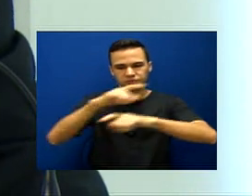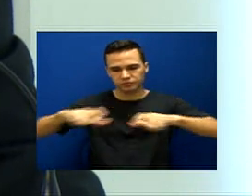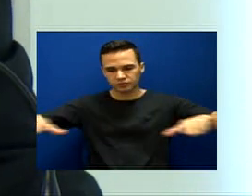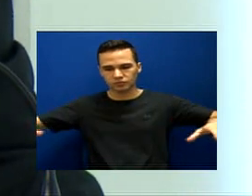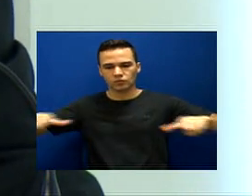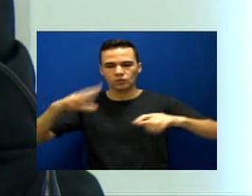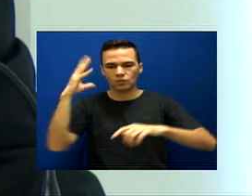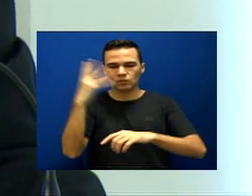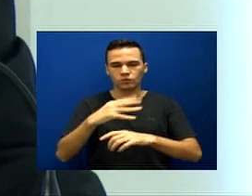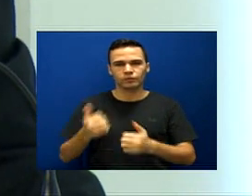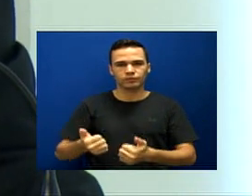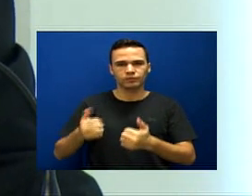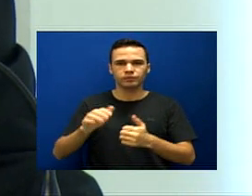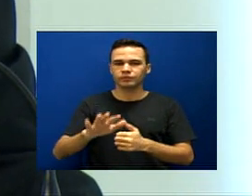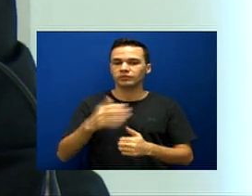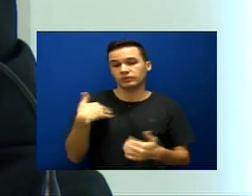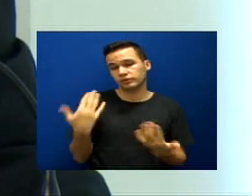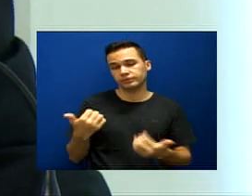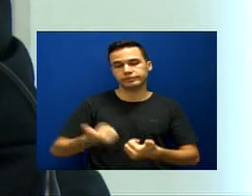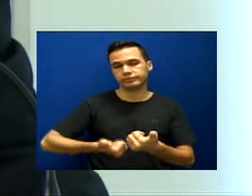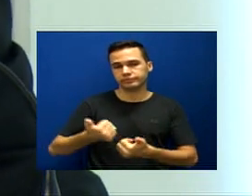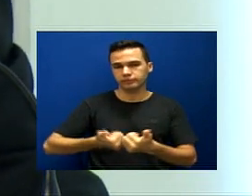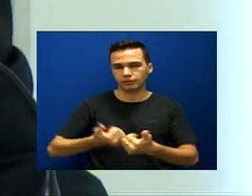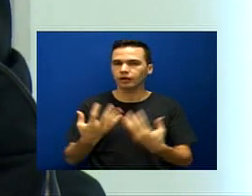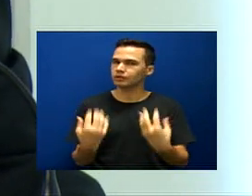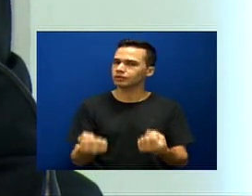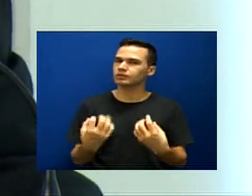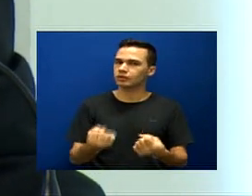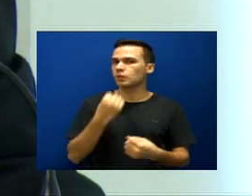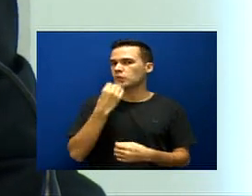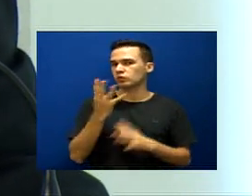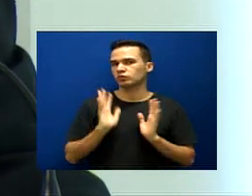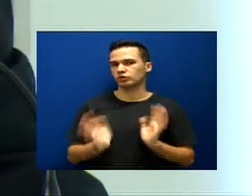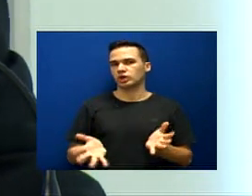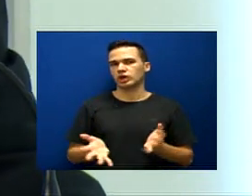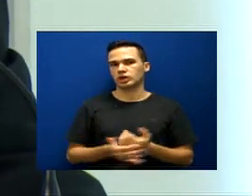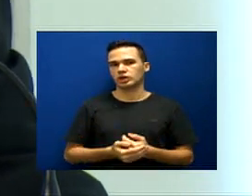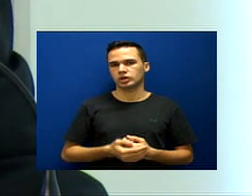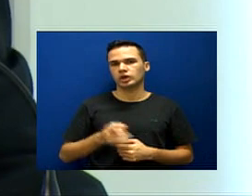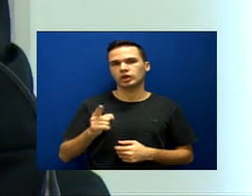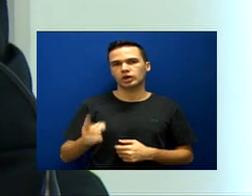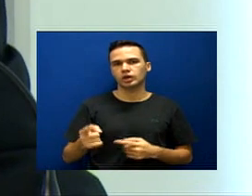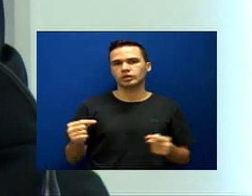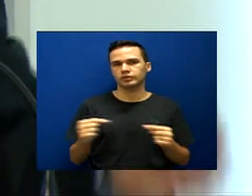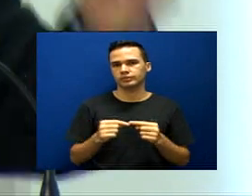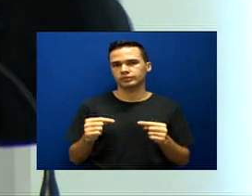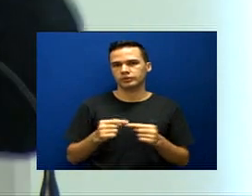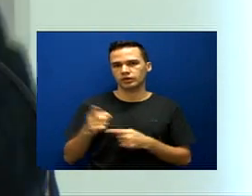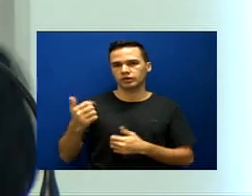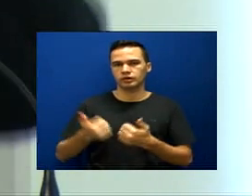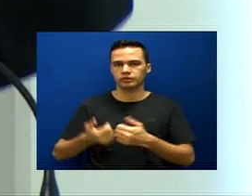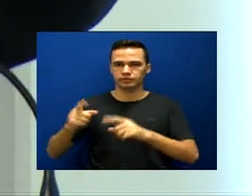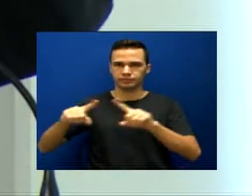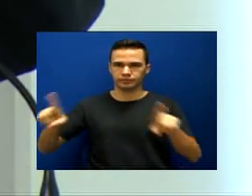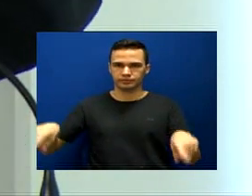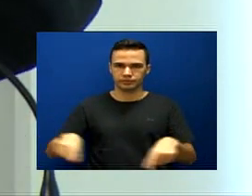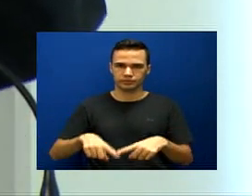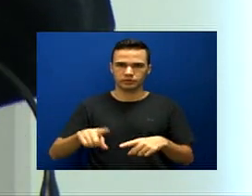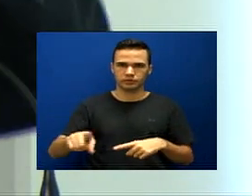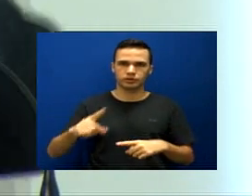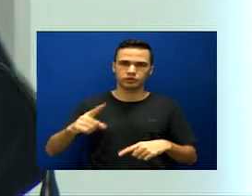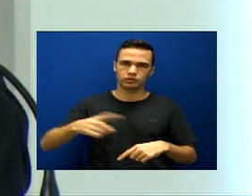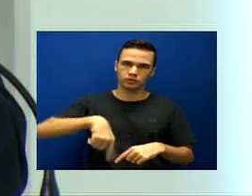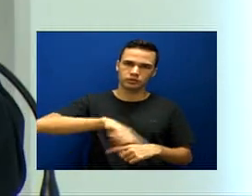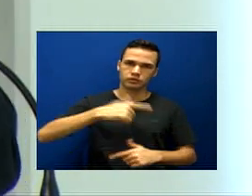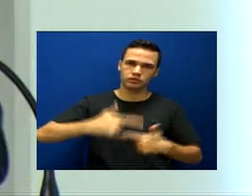área do esportes. Isso poderia ser, inclusive, ser daí que saiu o ginásio de esportes. Aí o nosso